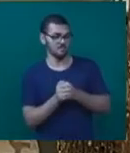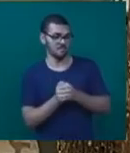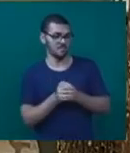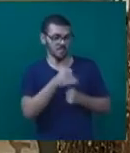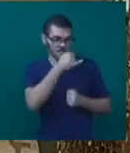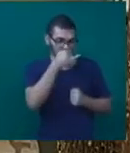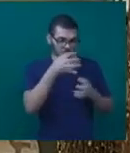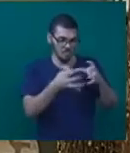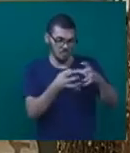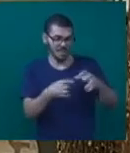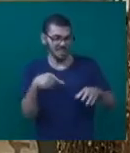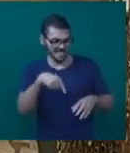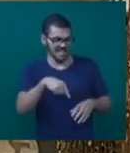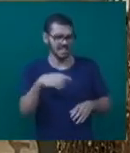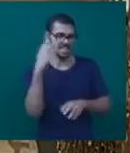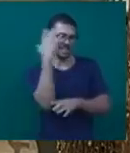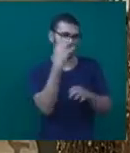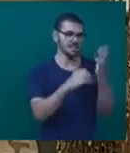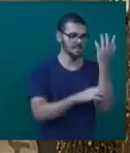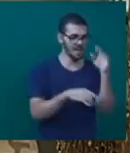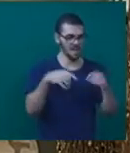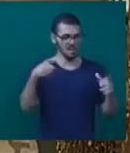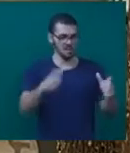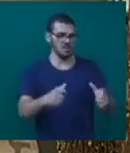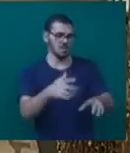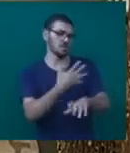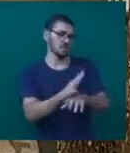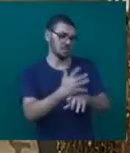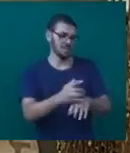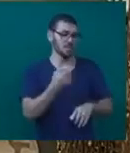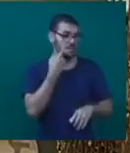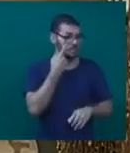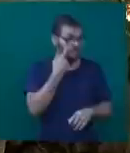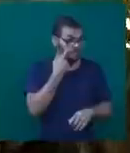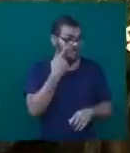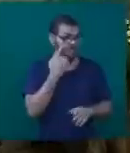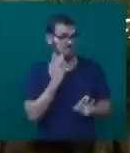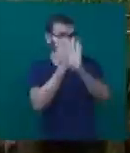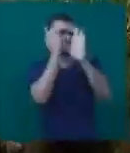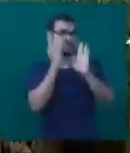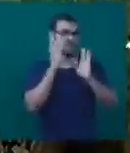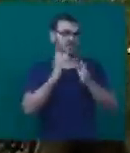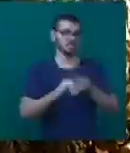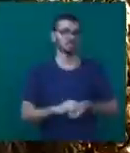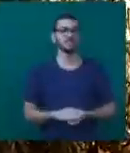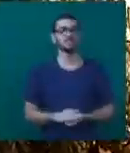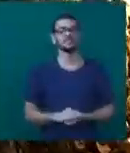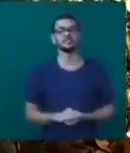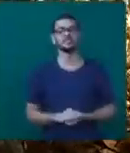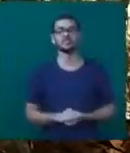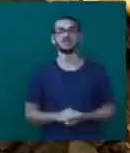na mata aqui do centro de treinamento. Vamos ver se o cão vai encontrar.